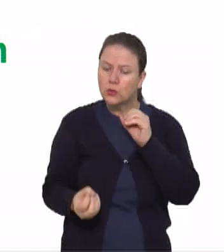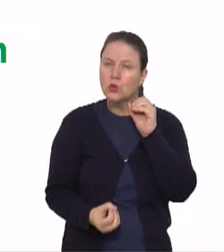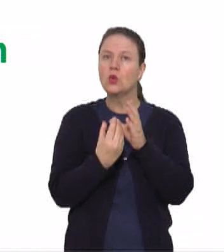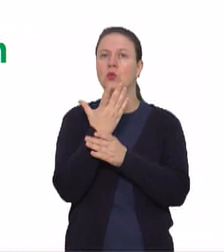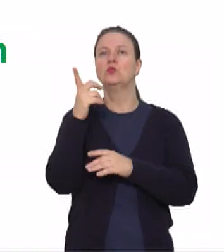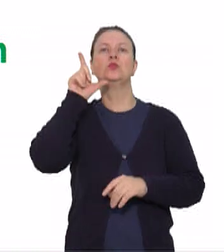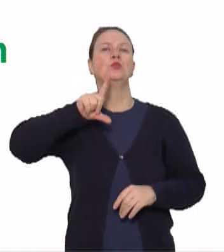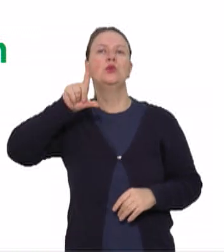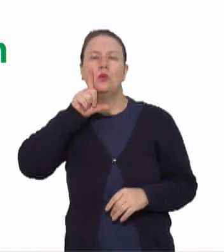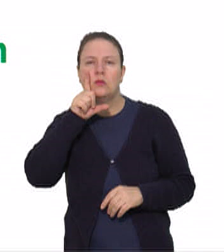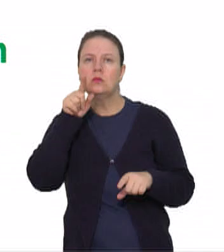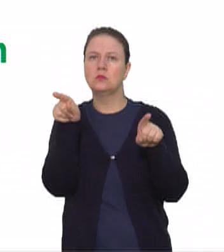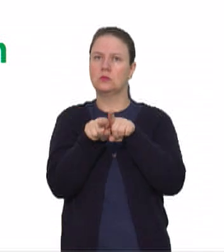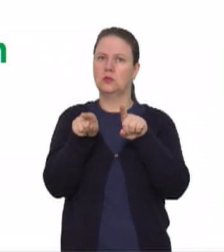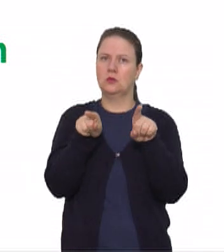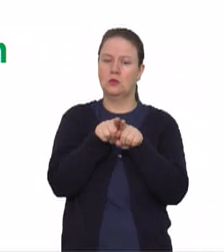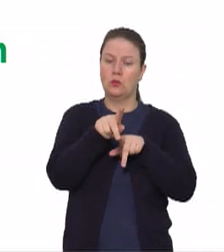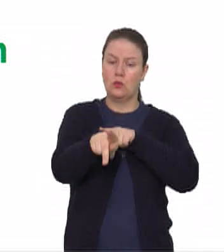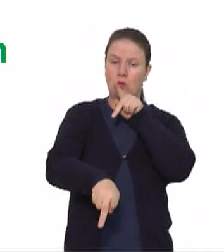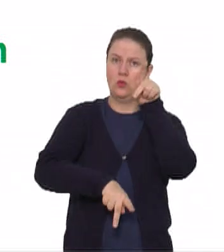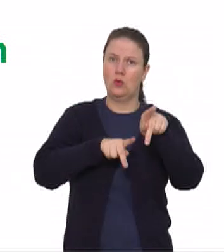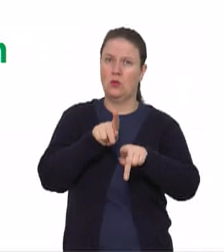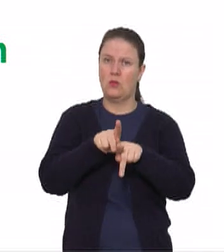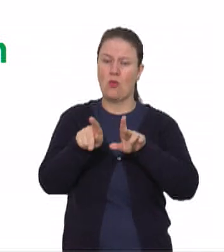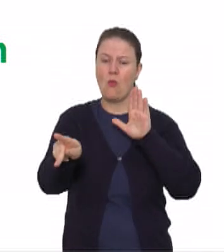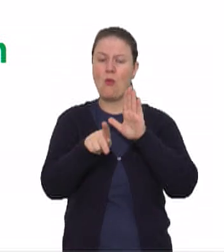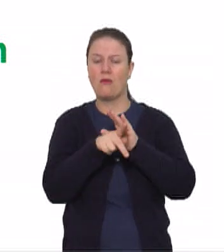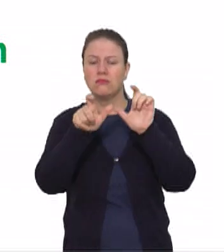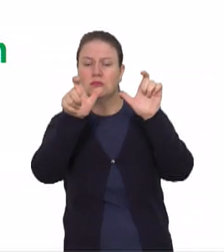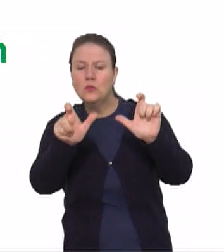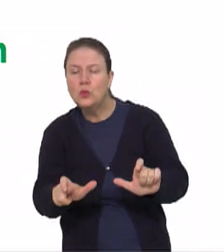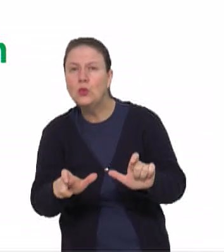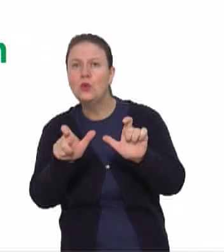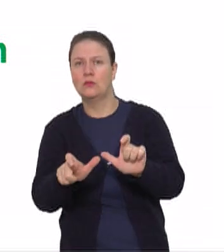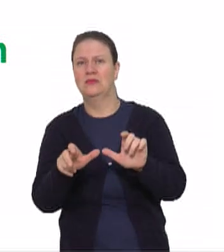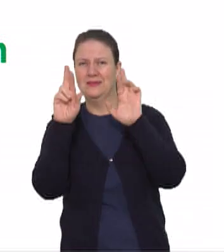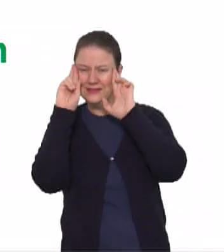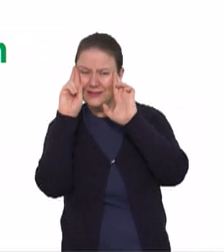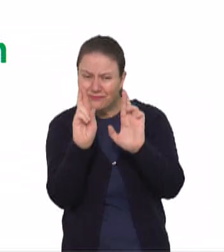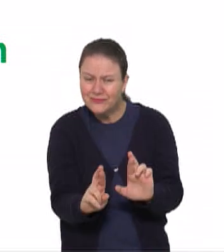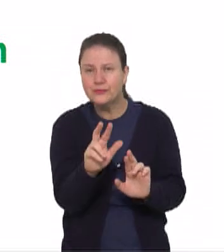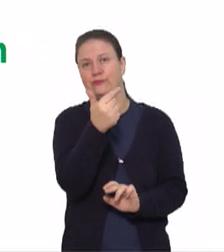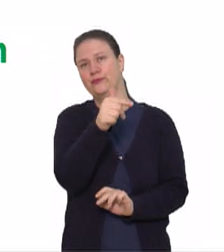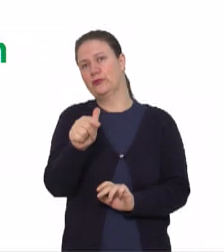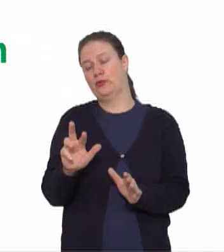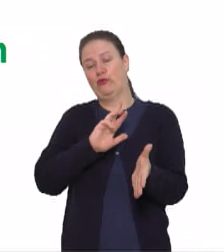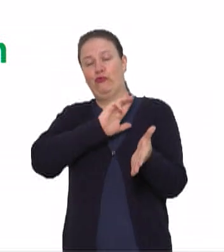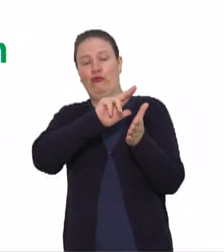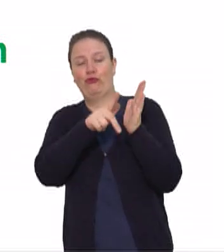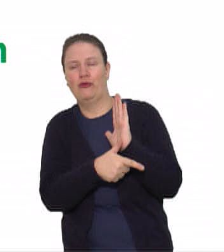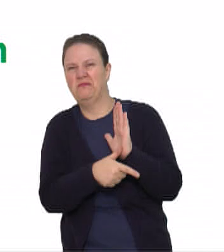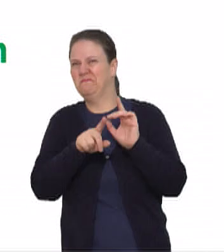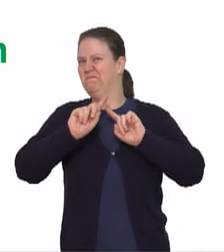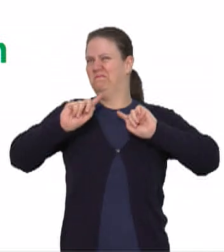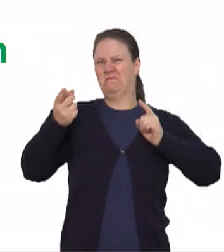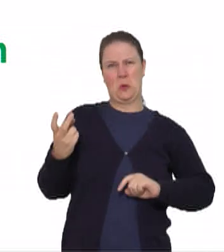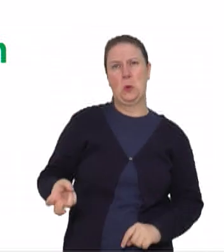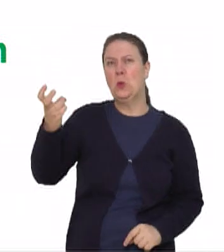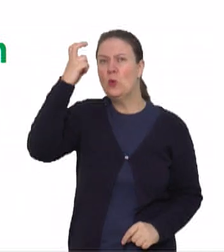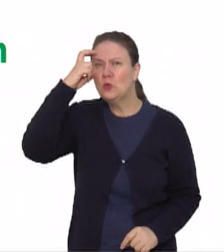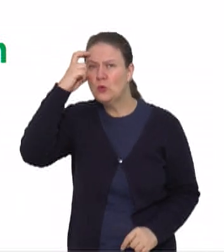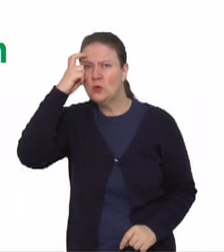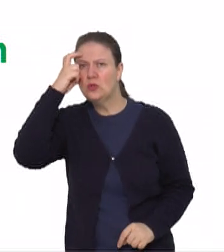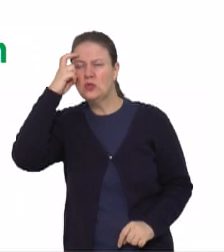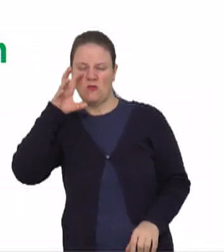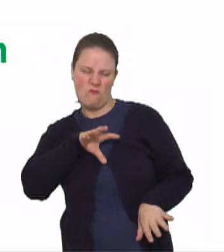Unidos, né? Então a gente sabe que os povos originários não foram respeitados na sua diversidade, na sua cultura, né? No domínio